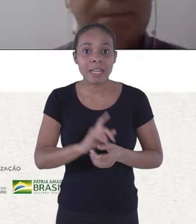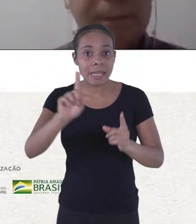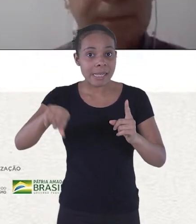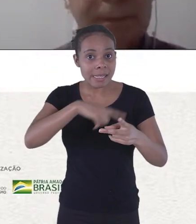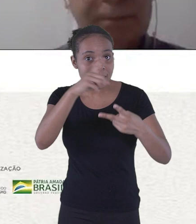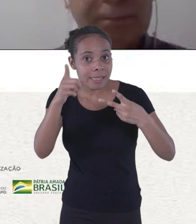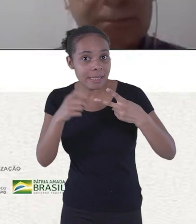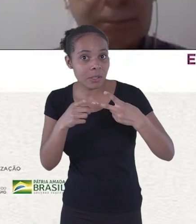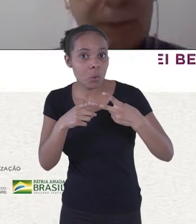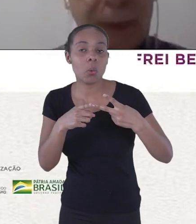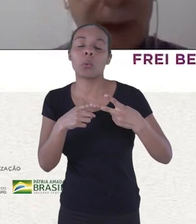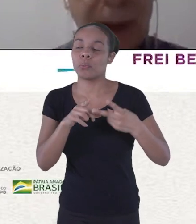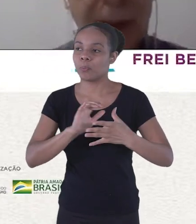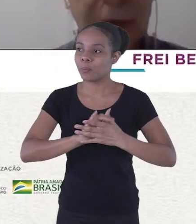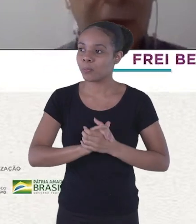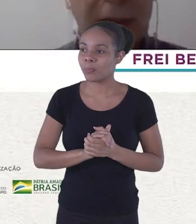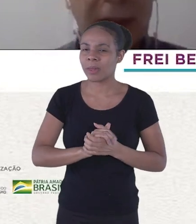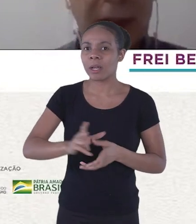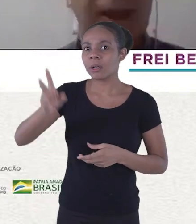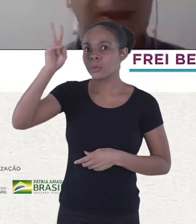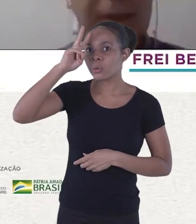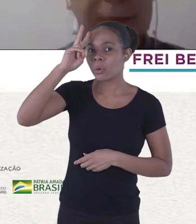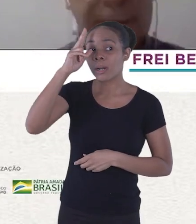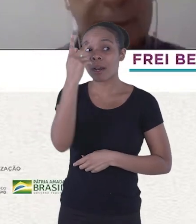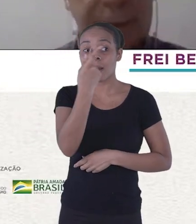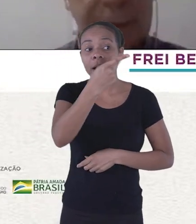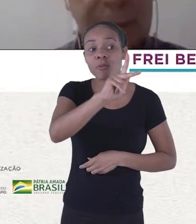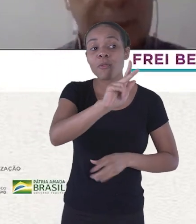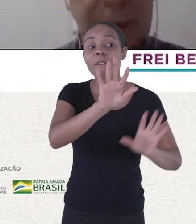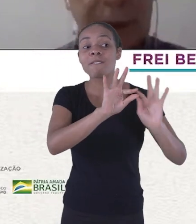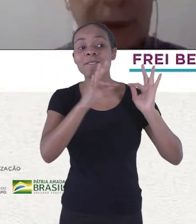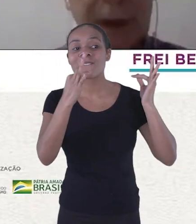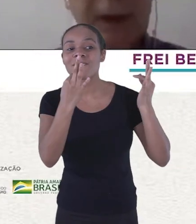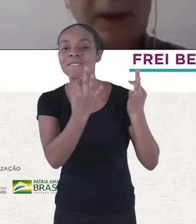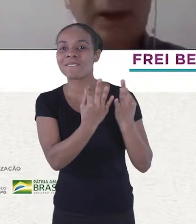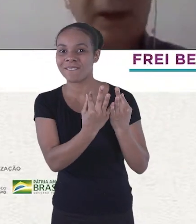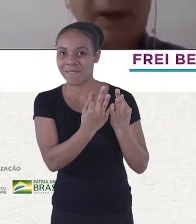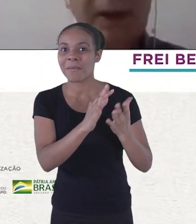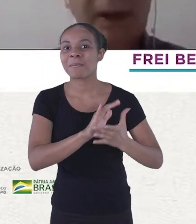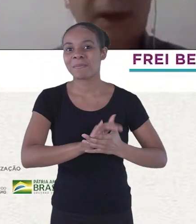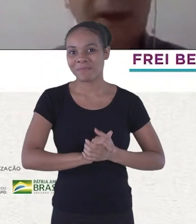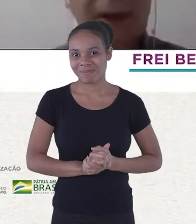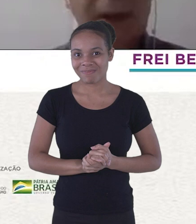Segundo, é a história da sua família.